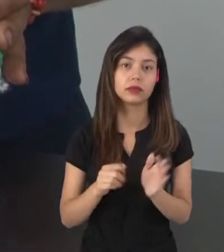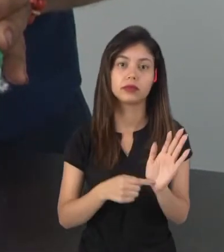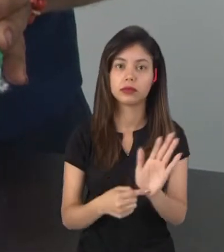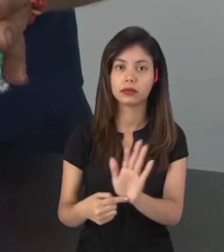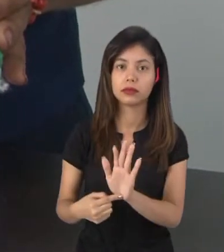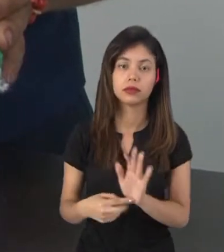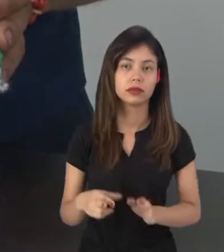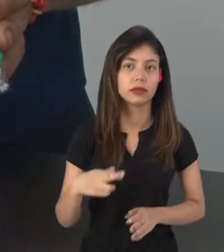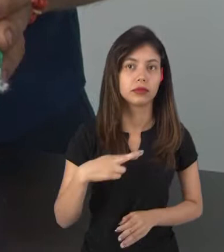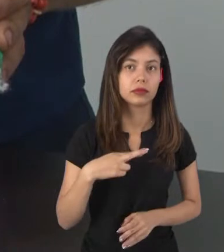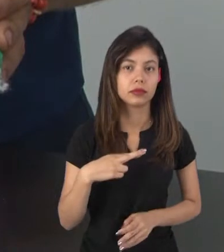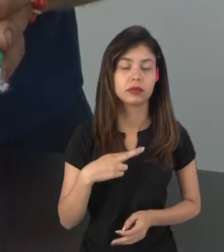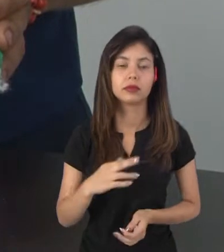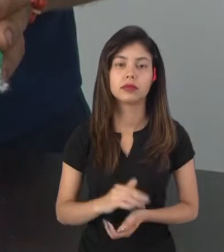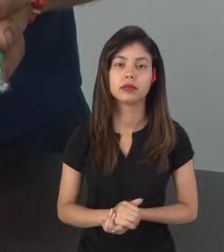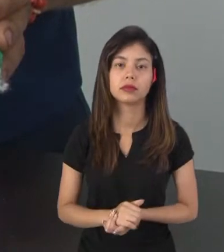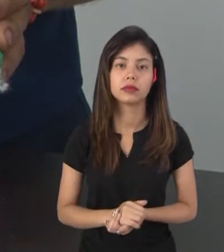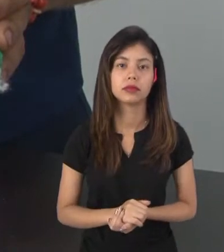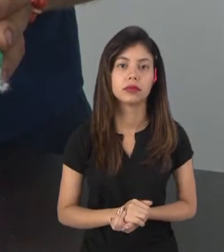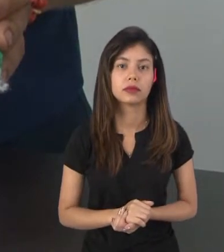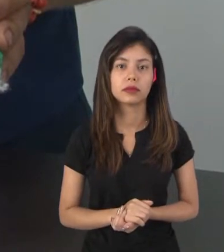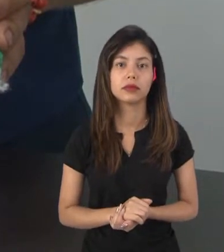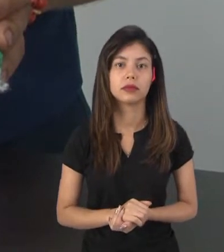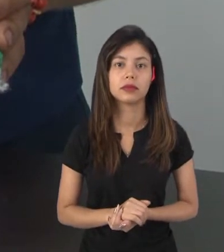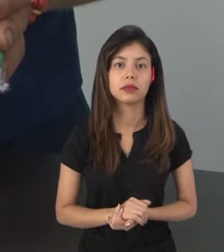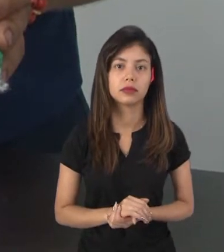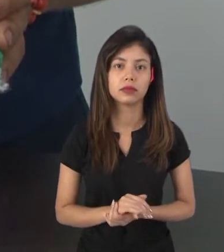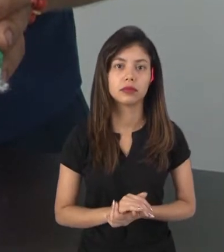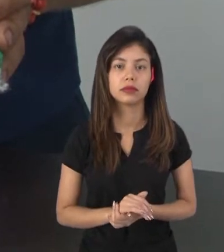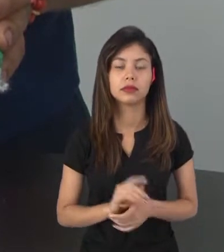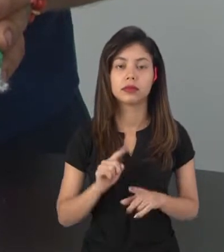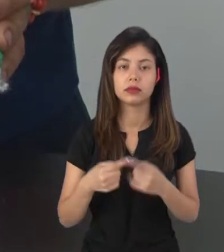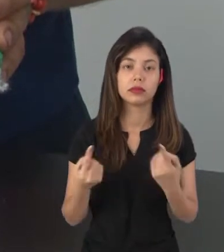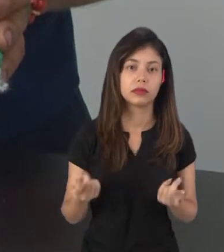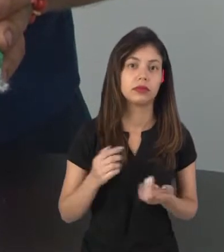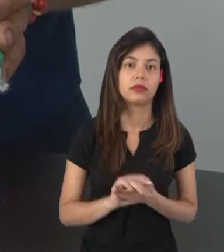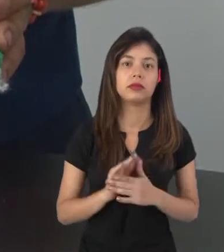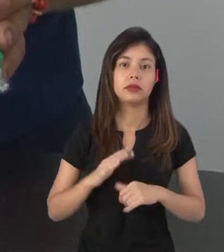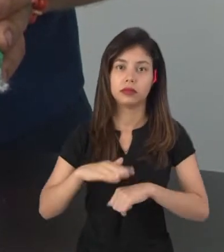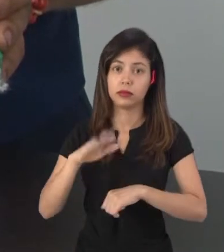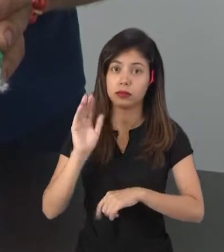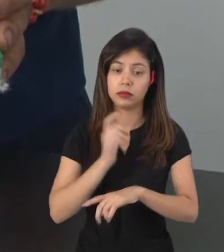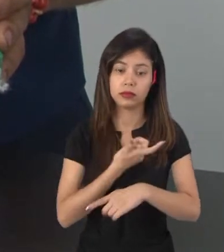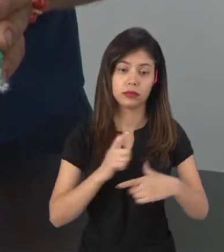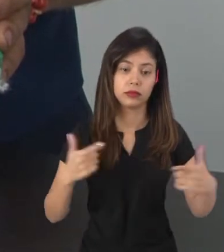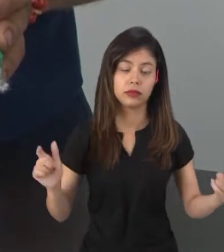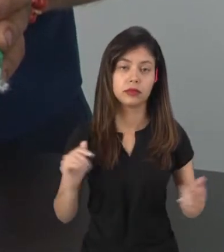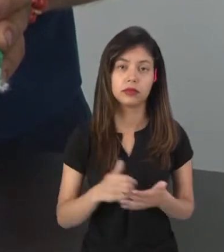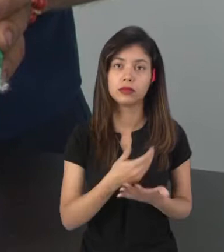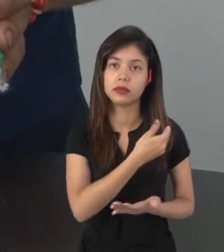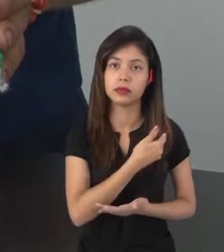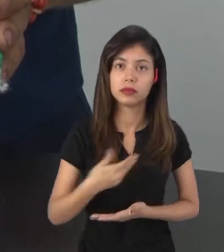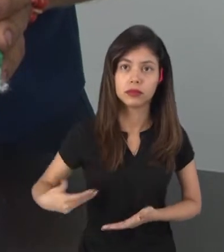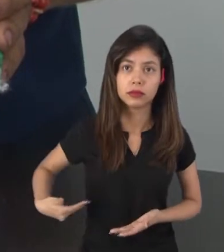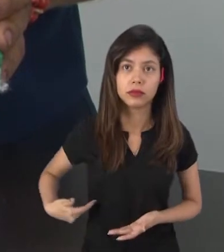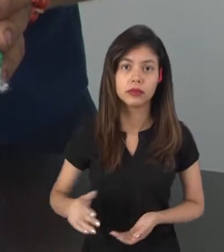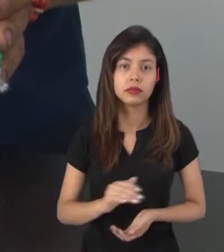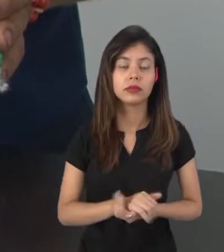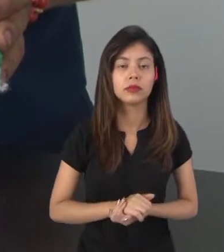são privadas, que são escolas particulares, né? Mas, na maioria, as escolas são públicas,